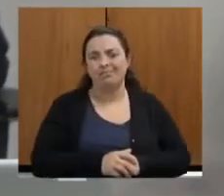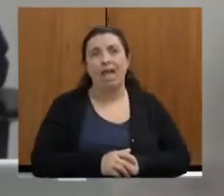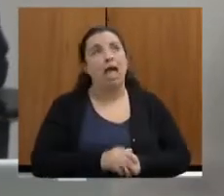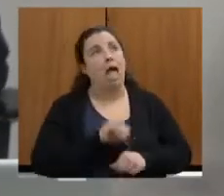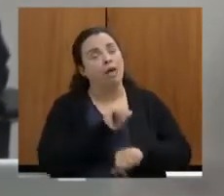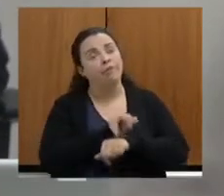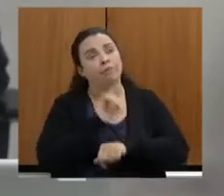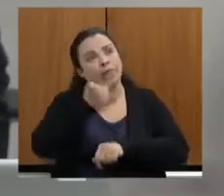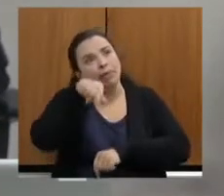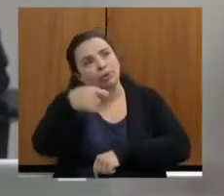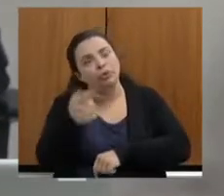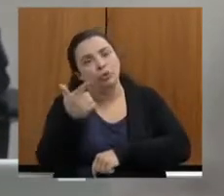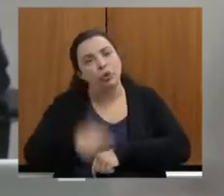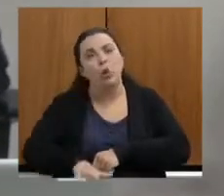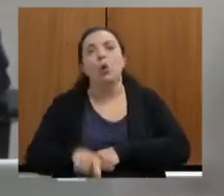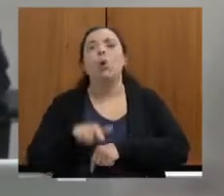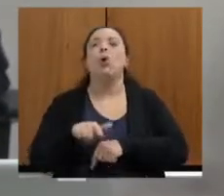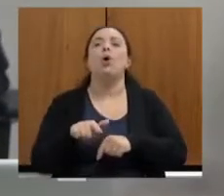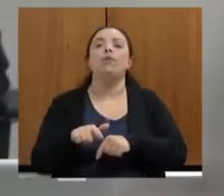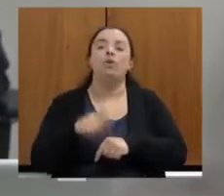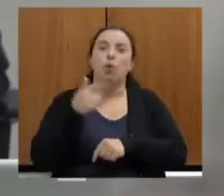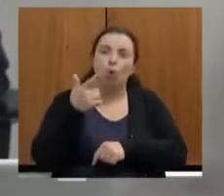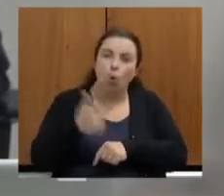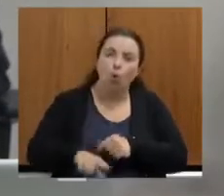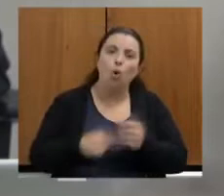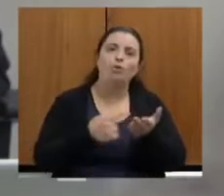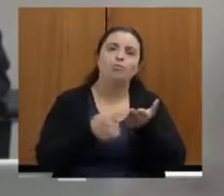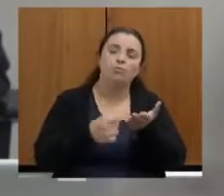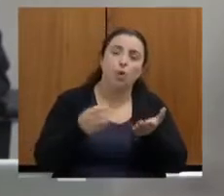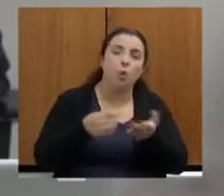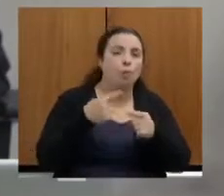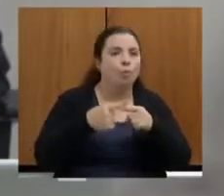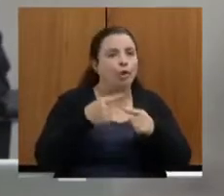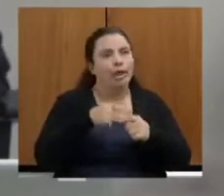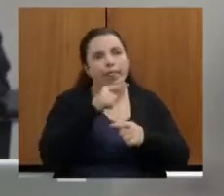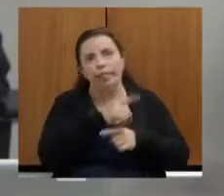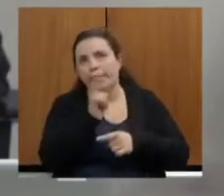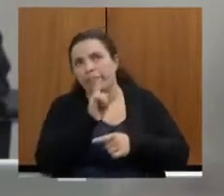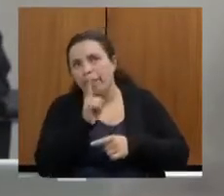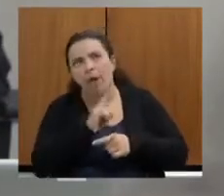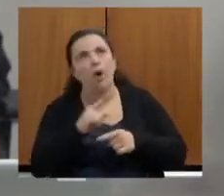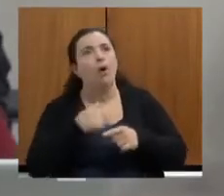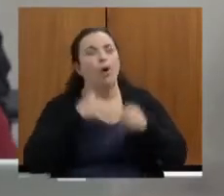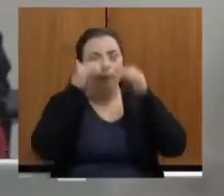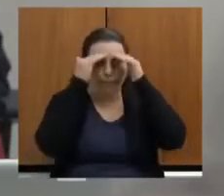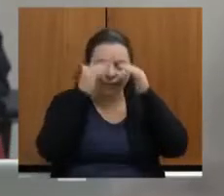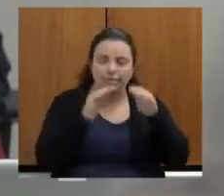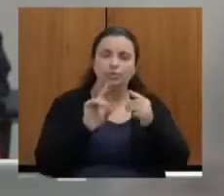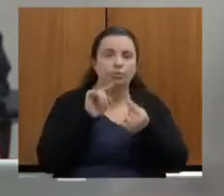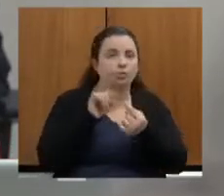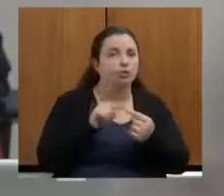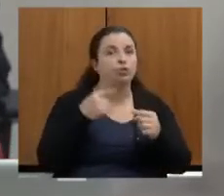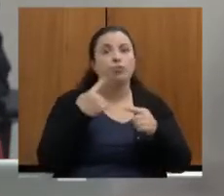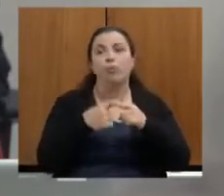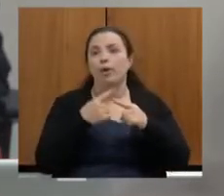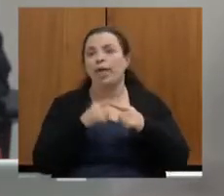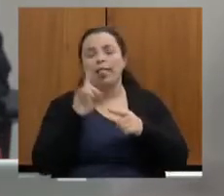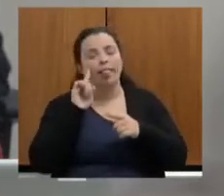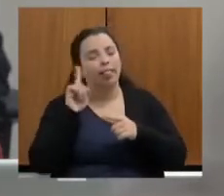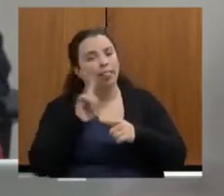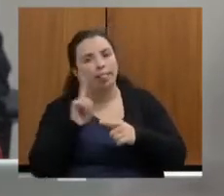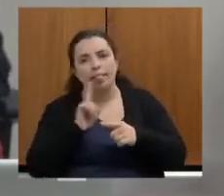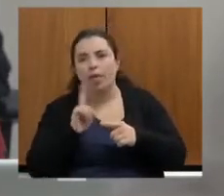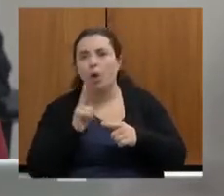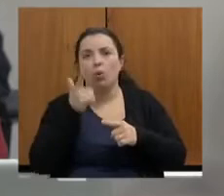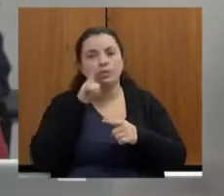outra audiência para falar do da repactuação que não cumpriu o objetivo dela porque não resolveu os não não não